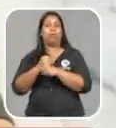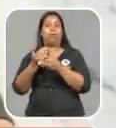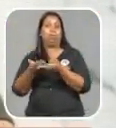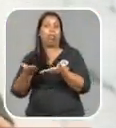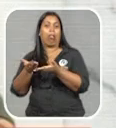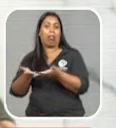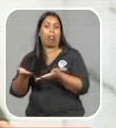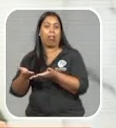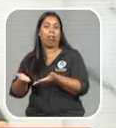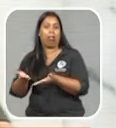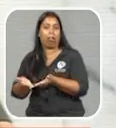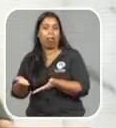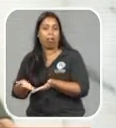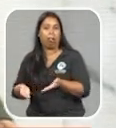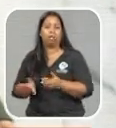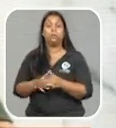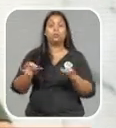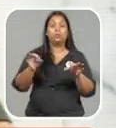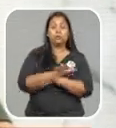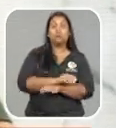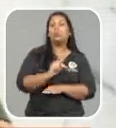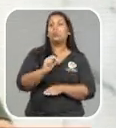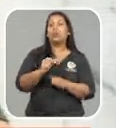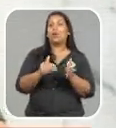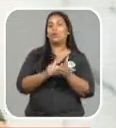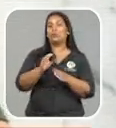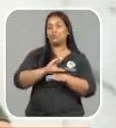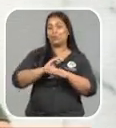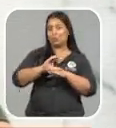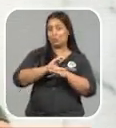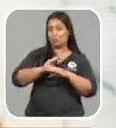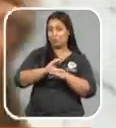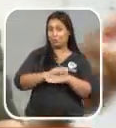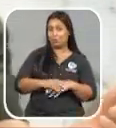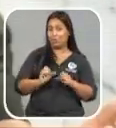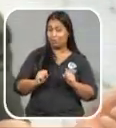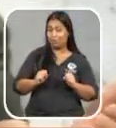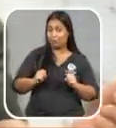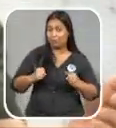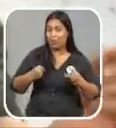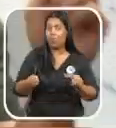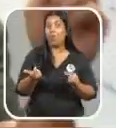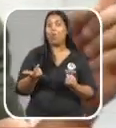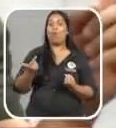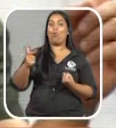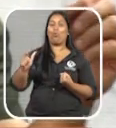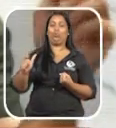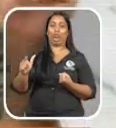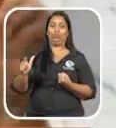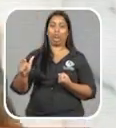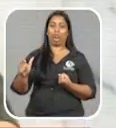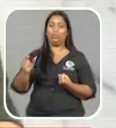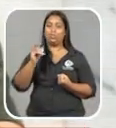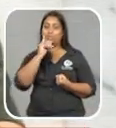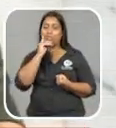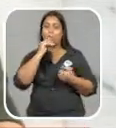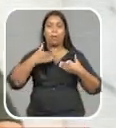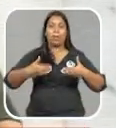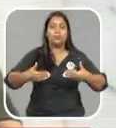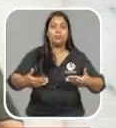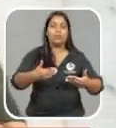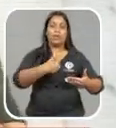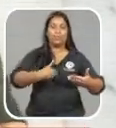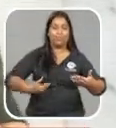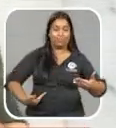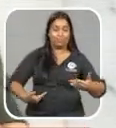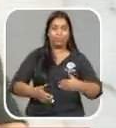Constituição, que empoderou outros organismos. O Ministério Público, por exemplo, que não é poder constituído. Sim. Não é poder